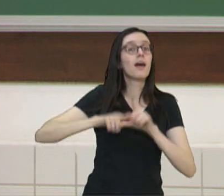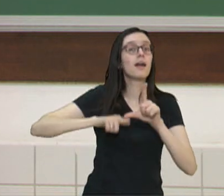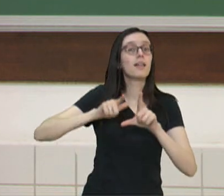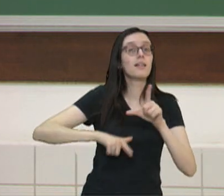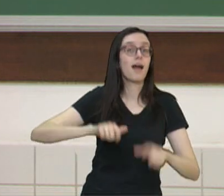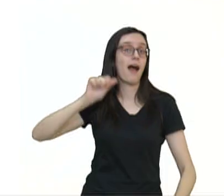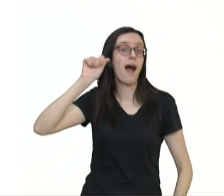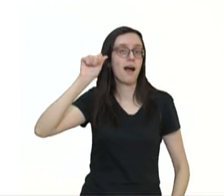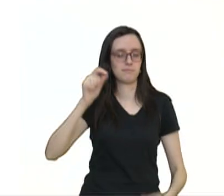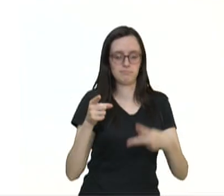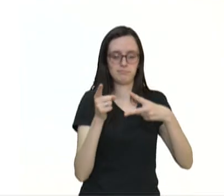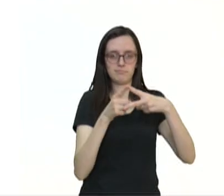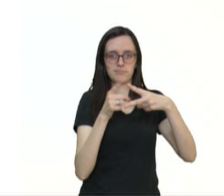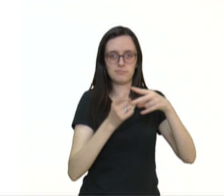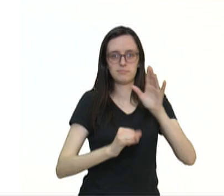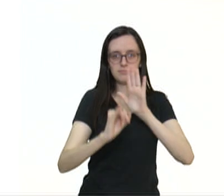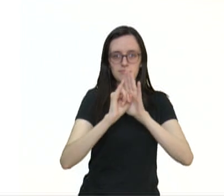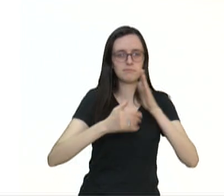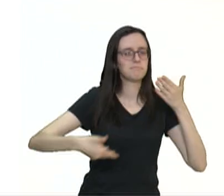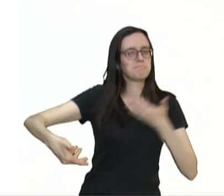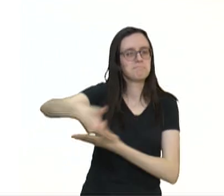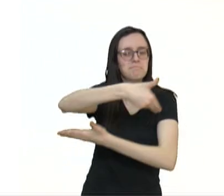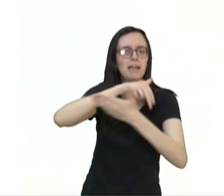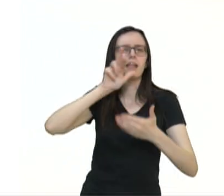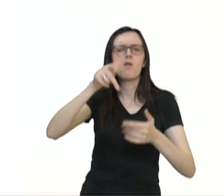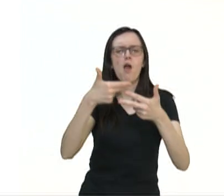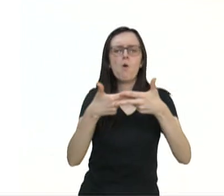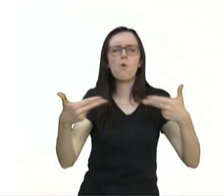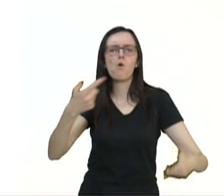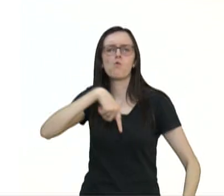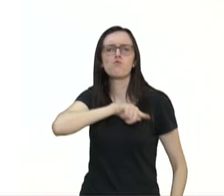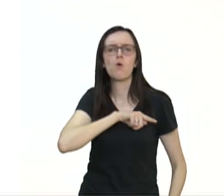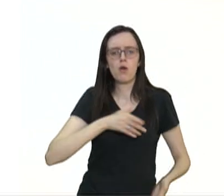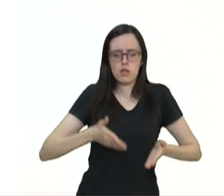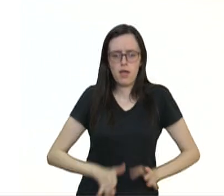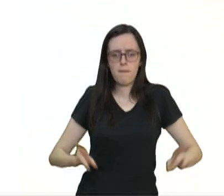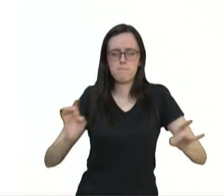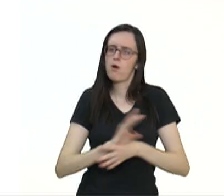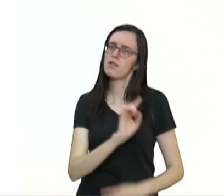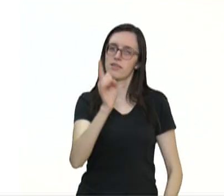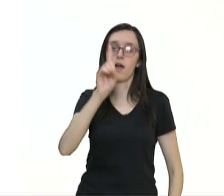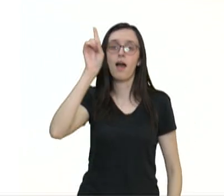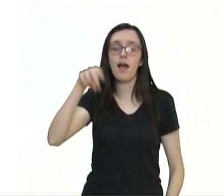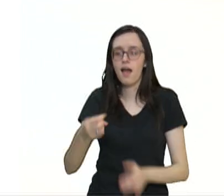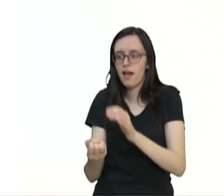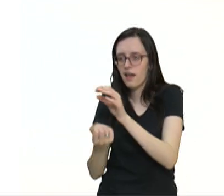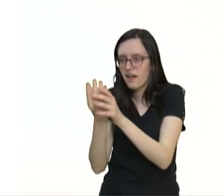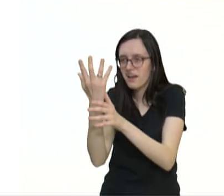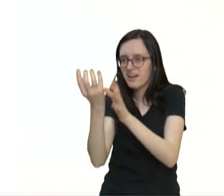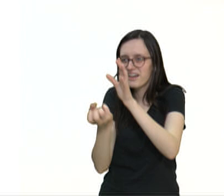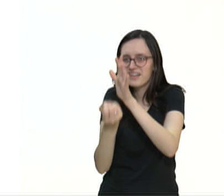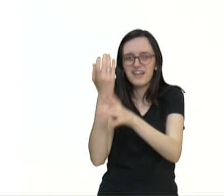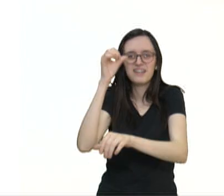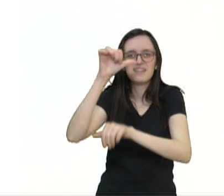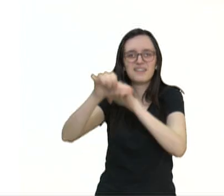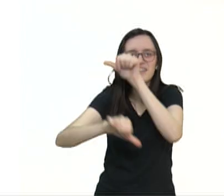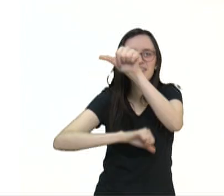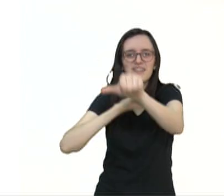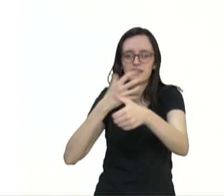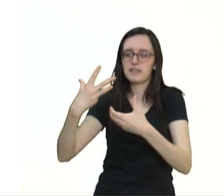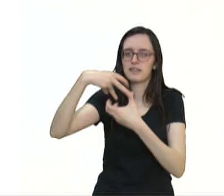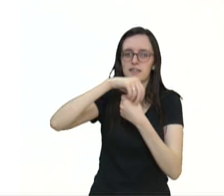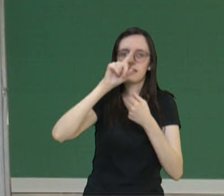A. As identidades nacionais não são coisas com as quais nós nascemos, mas são formadas e transformadas no interior